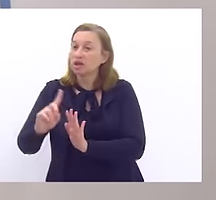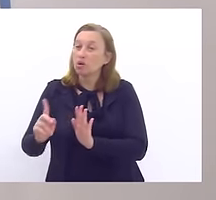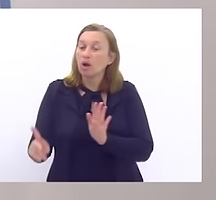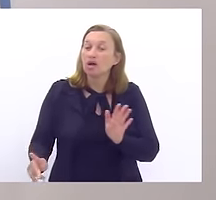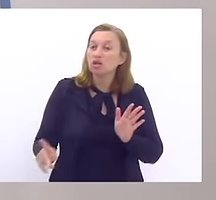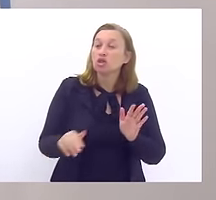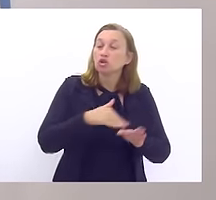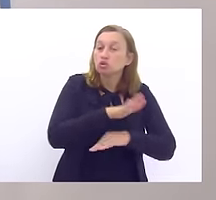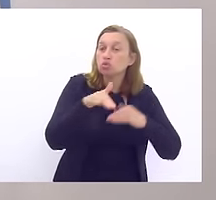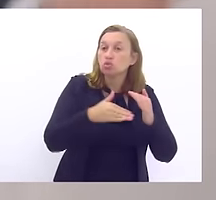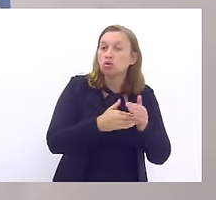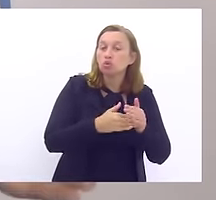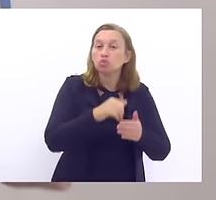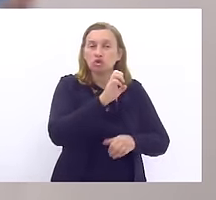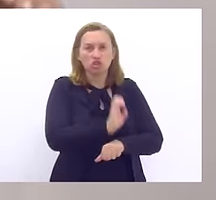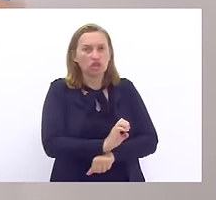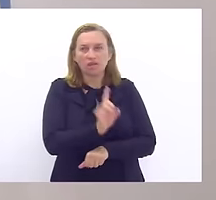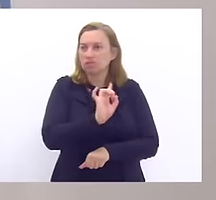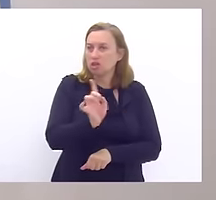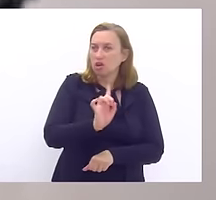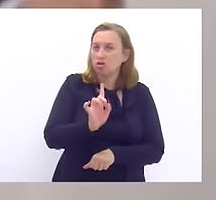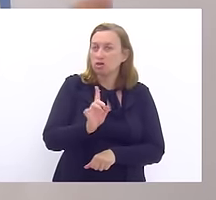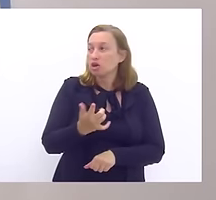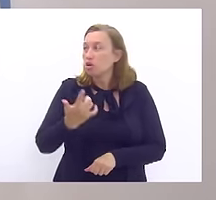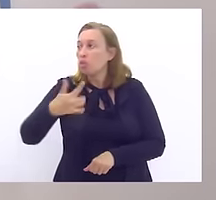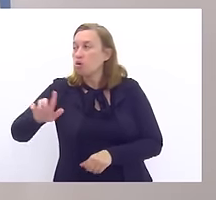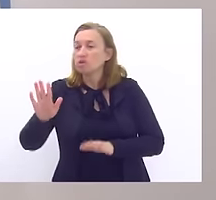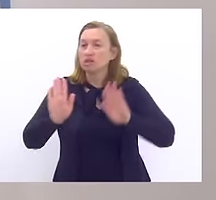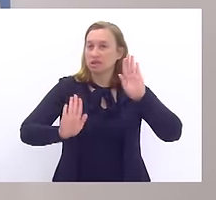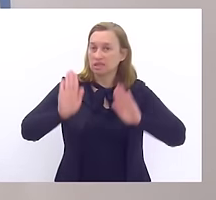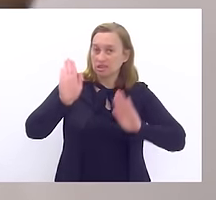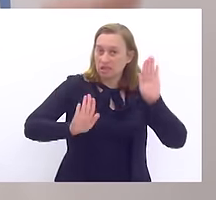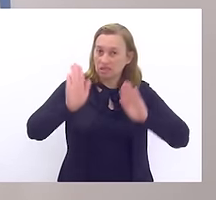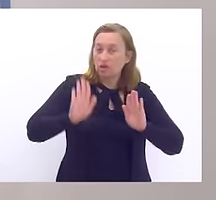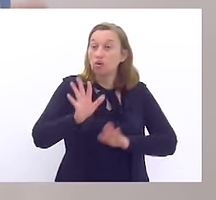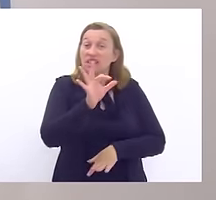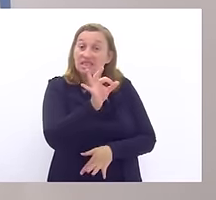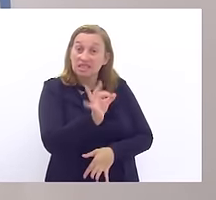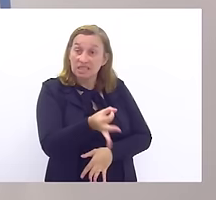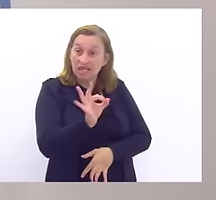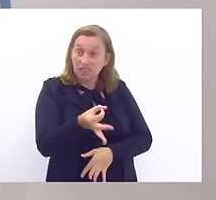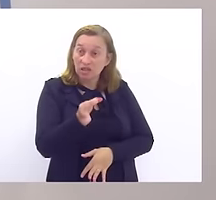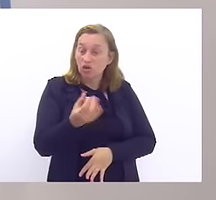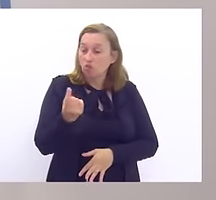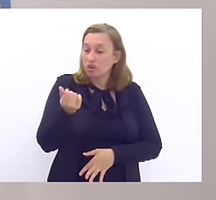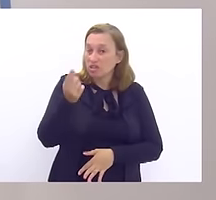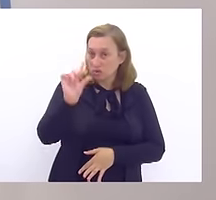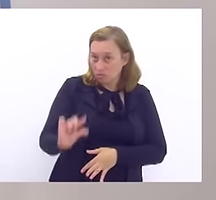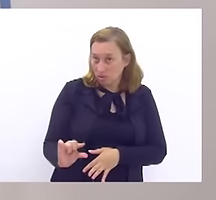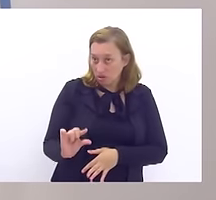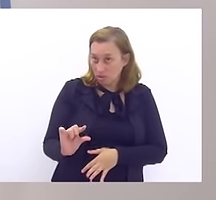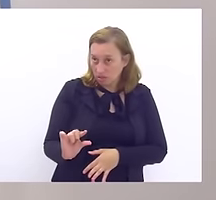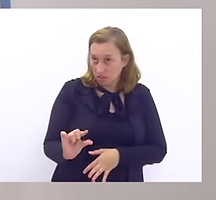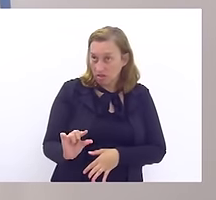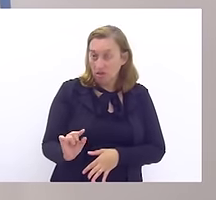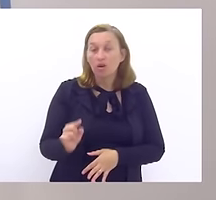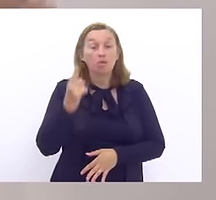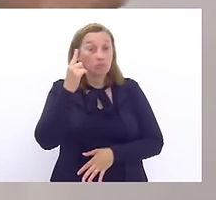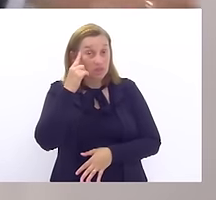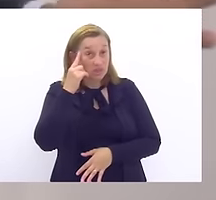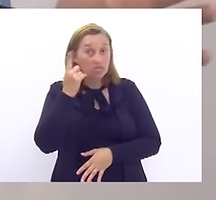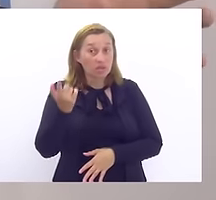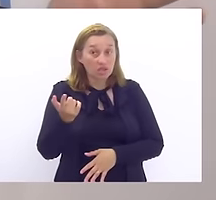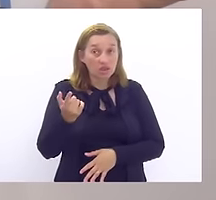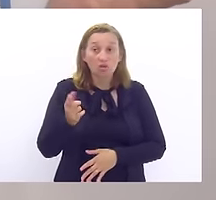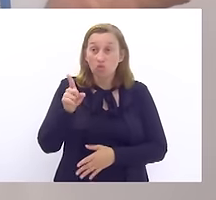se fosse para atender o estado inteiro seria uma outra licitação e que certamente seria um preço menor que essa é a lógica da vida quando